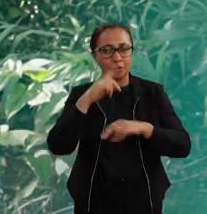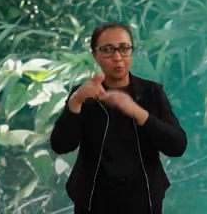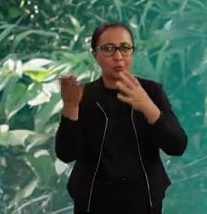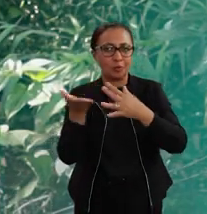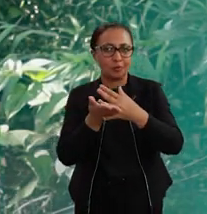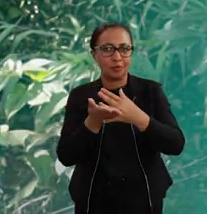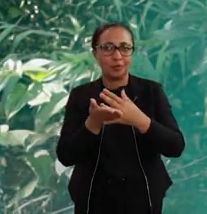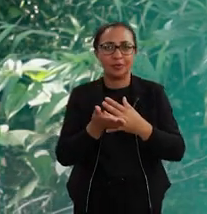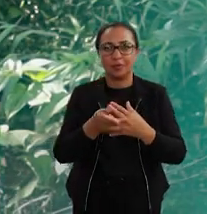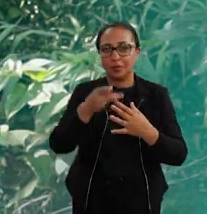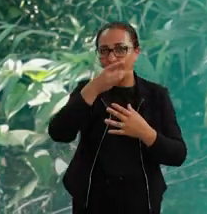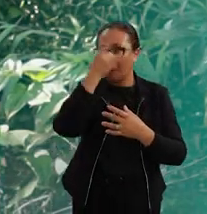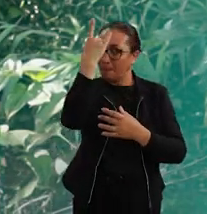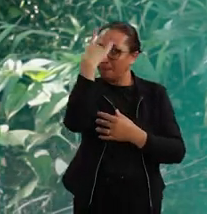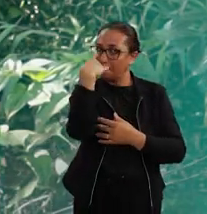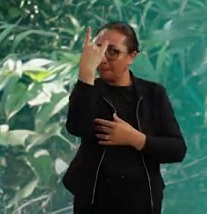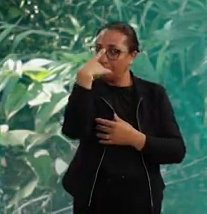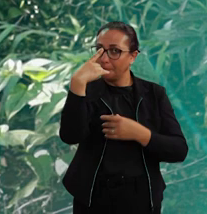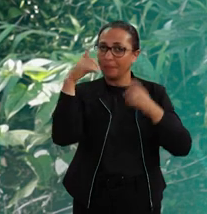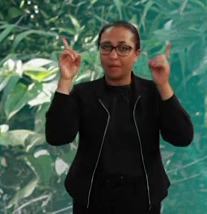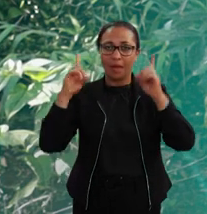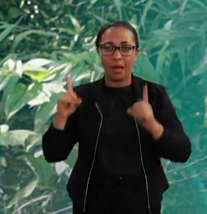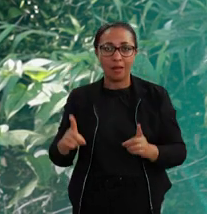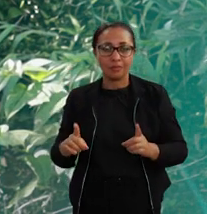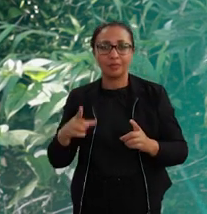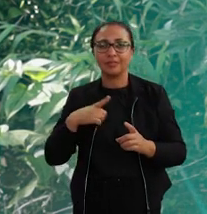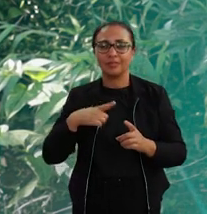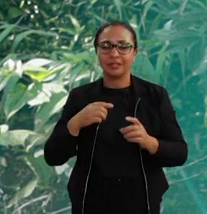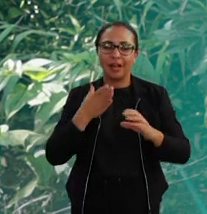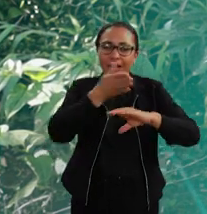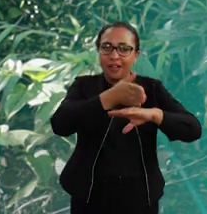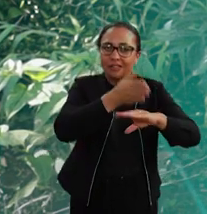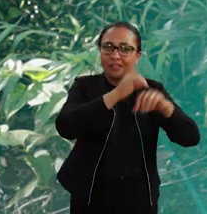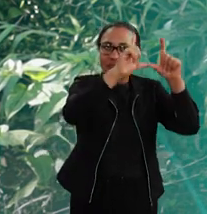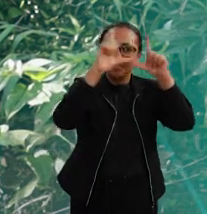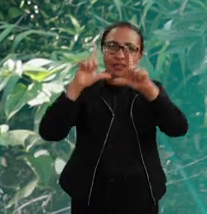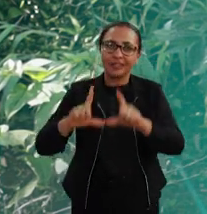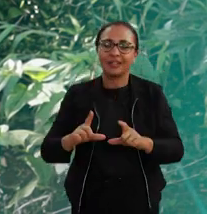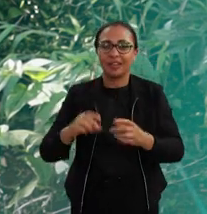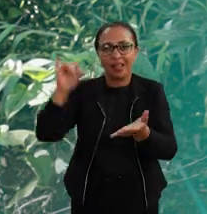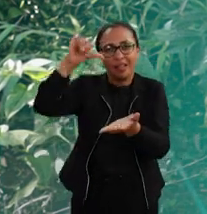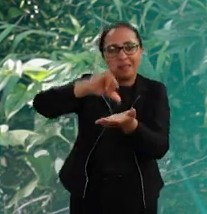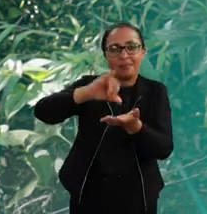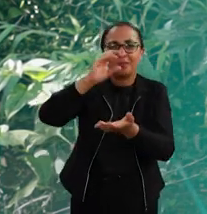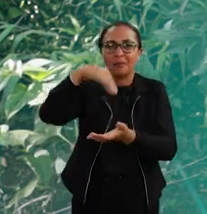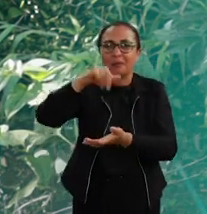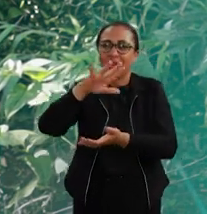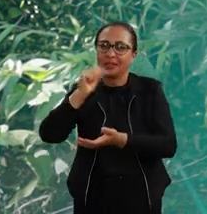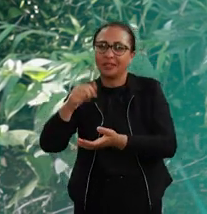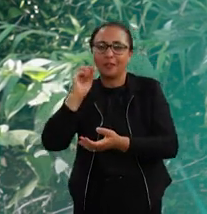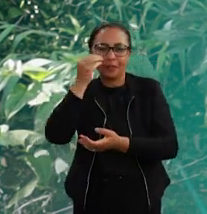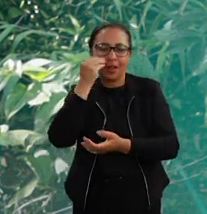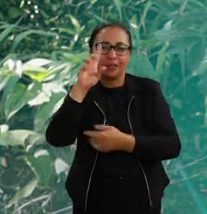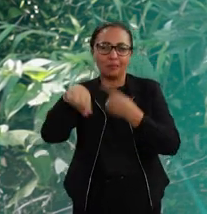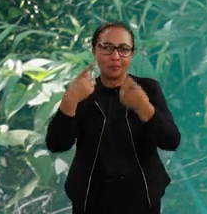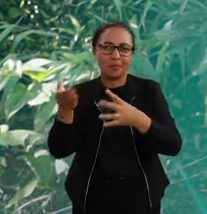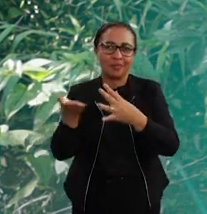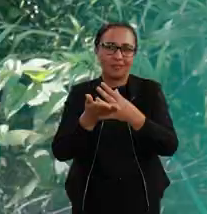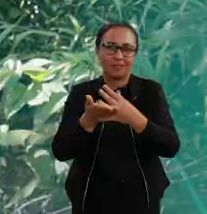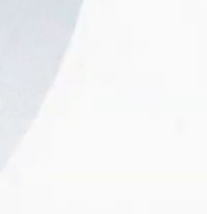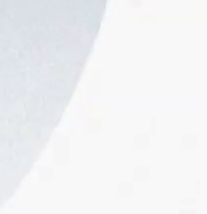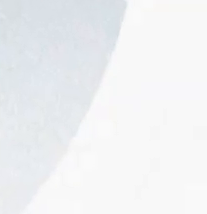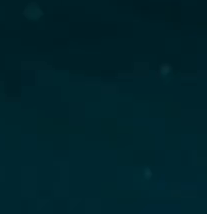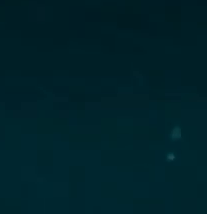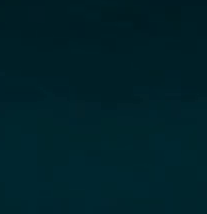Veja daqui a pouco, deficientes visuais vão poder ter acesso aos azulejos da capital do Maranhão. Você fica sabendo como depois do intervalo.